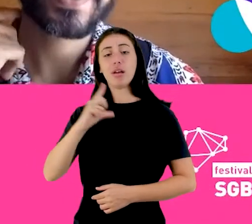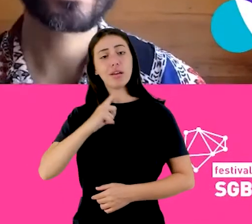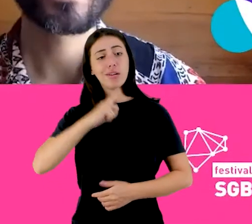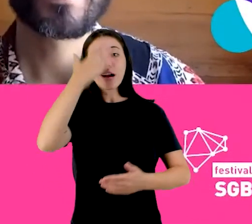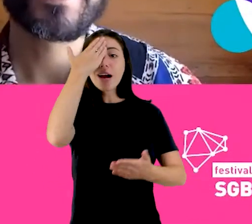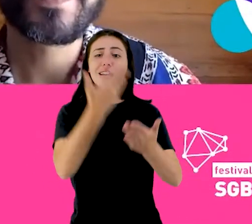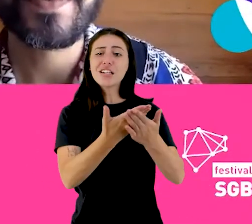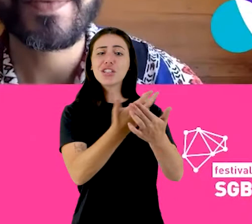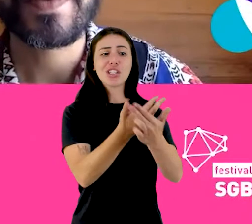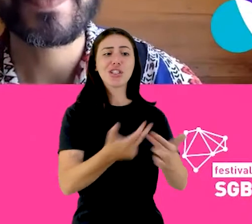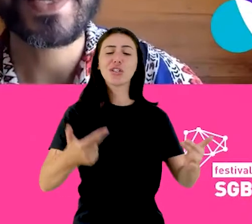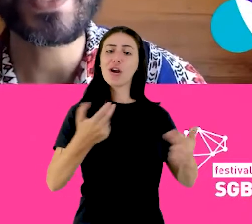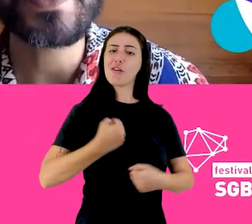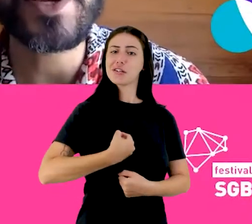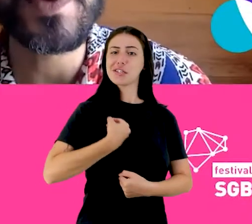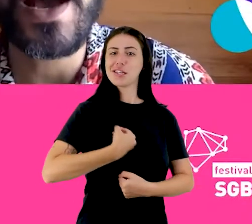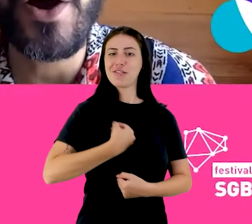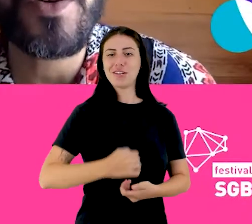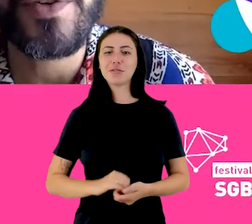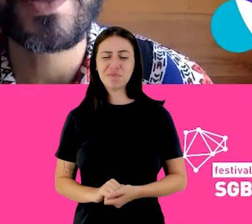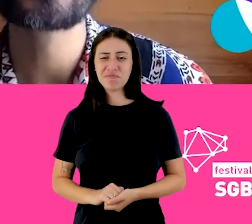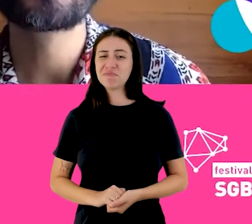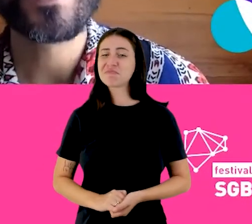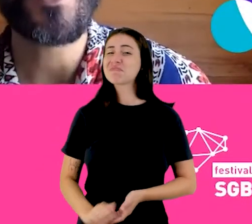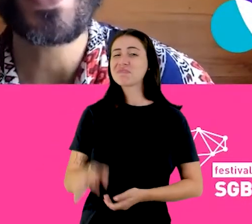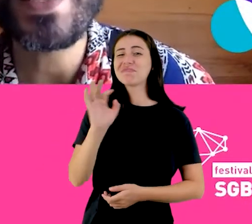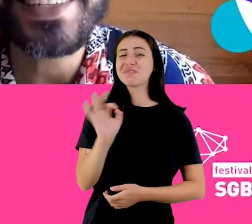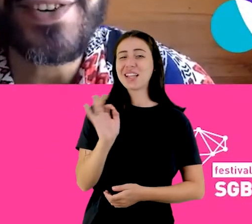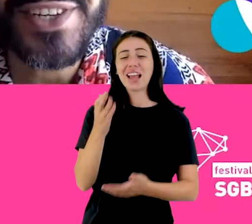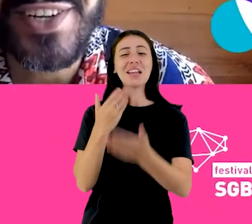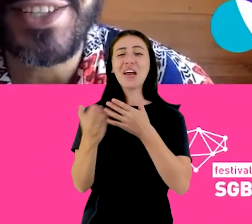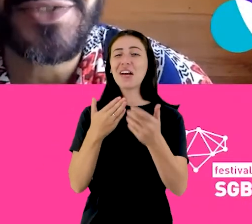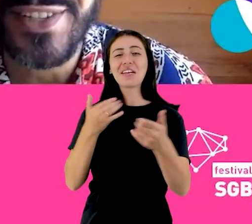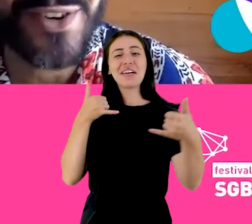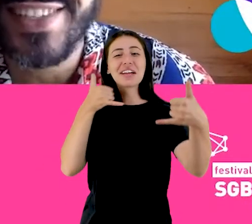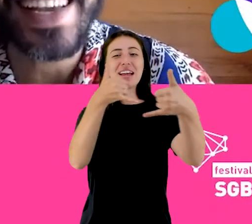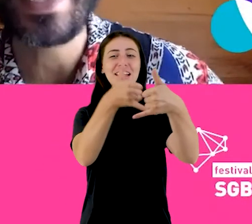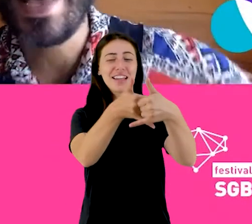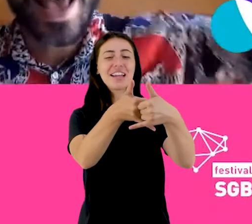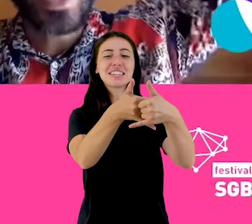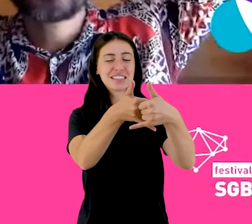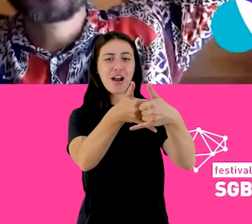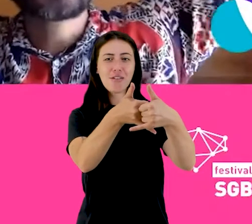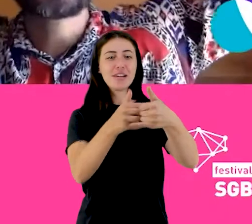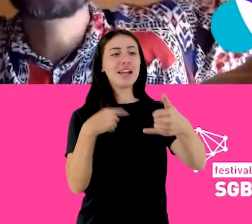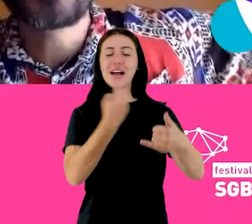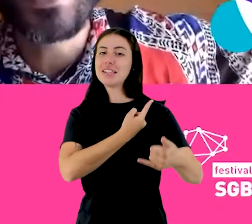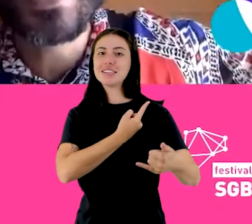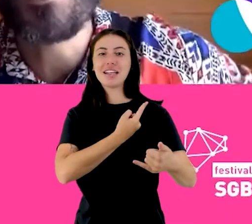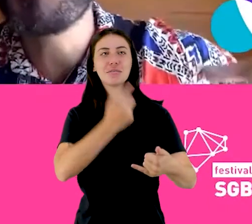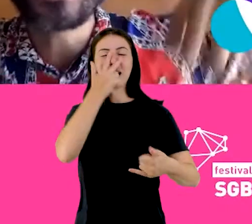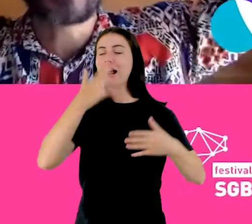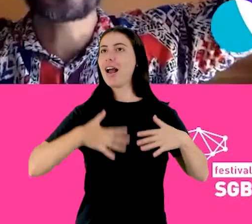eu sou uma pessoa de fé na vida. Eu acredito assim mesmo, na beleza de viver. Qualquer ligação que a gente faz com a Rosana, a gente termina